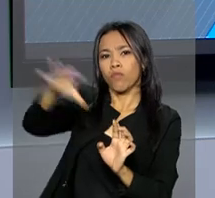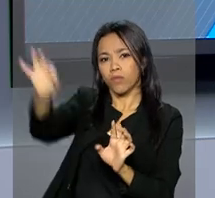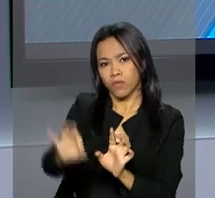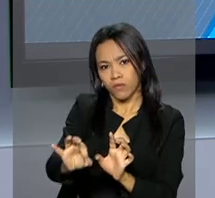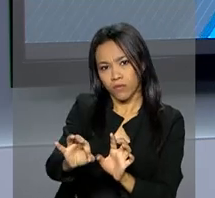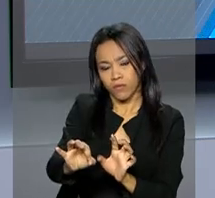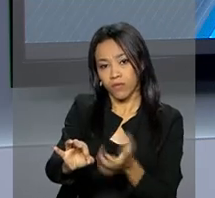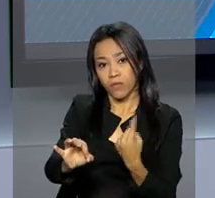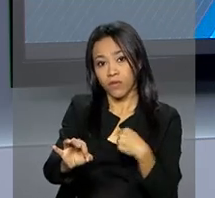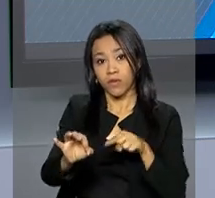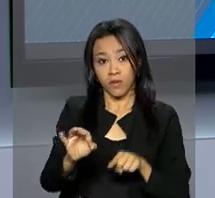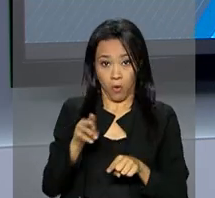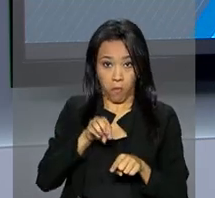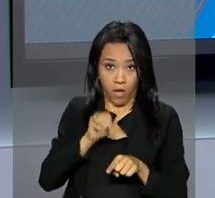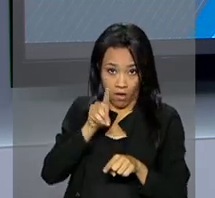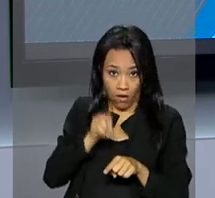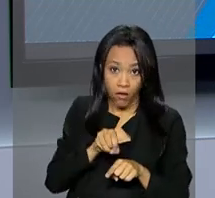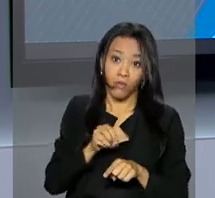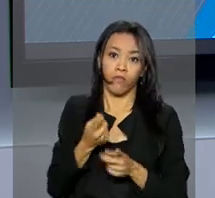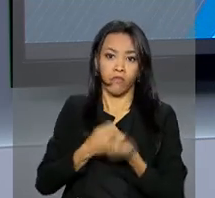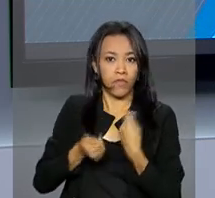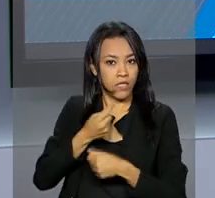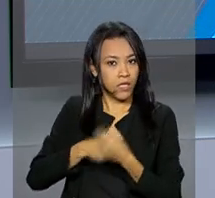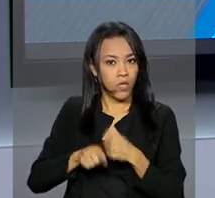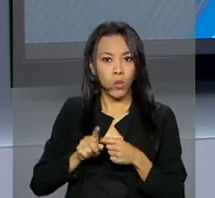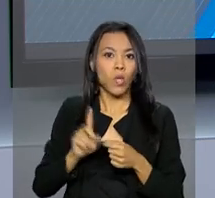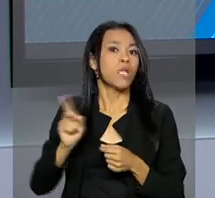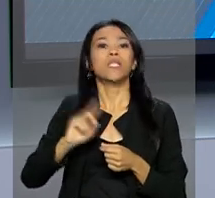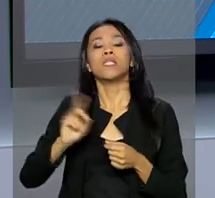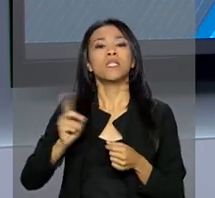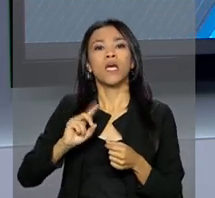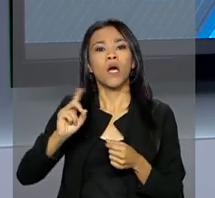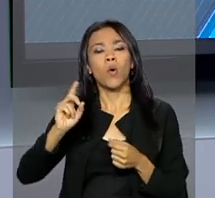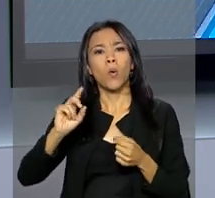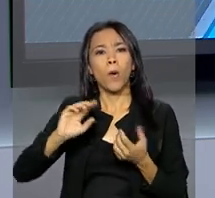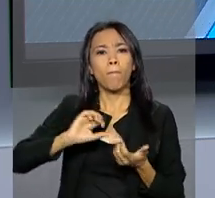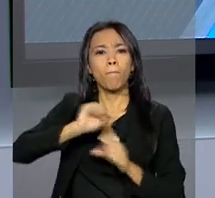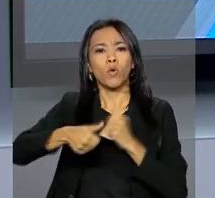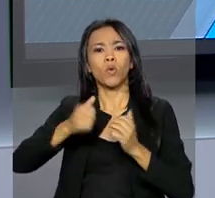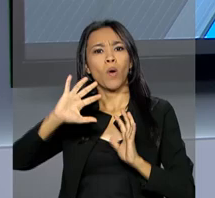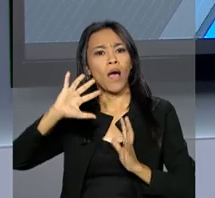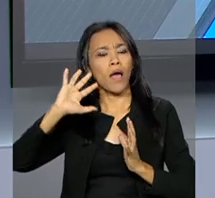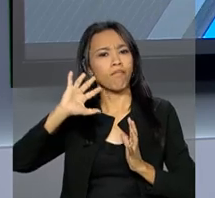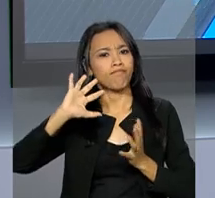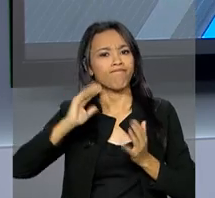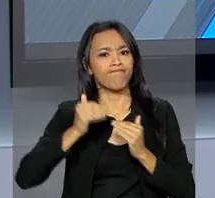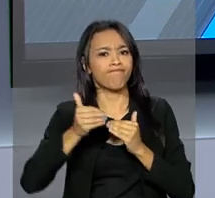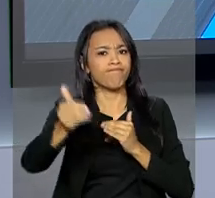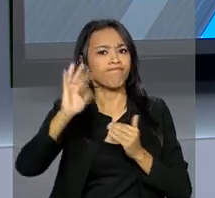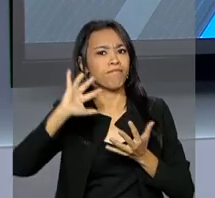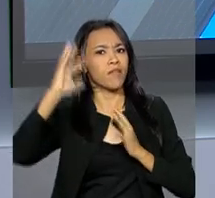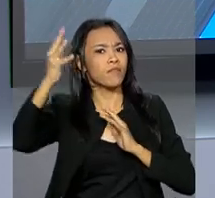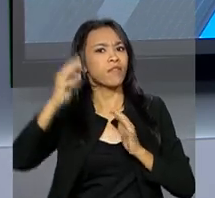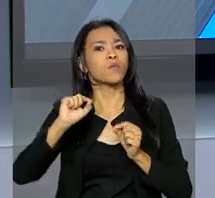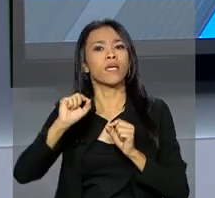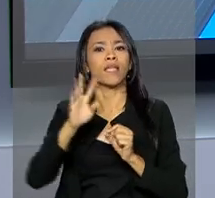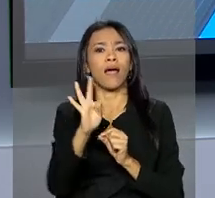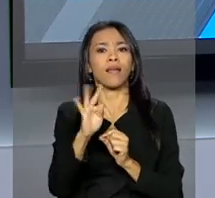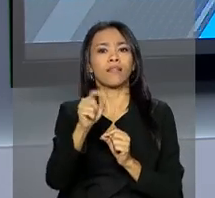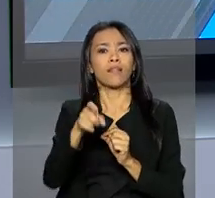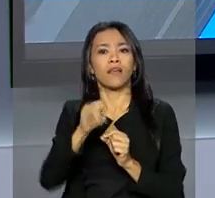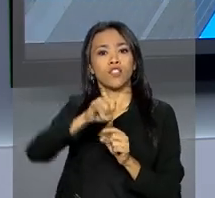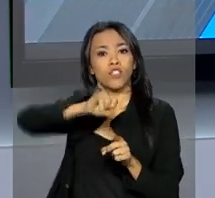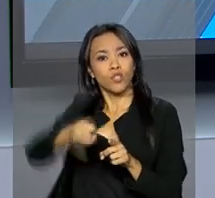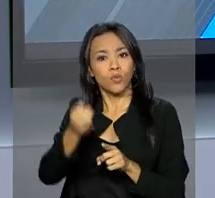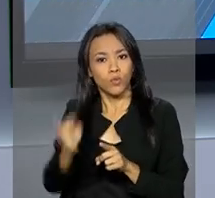0,49 o mercado financeiro não alterou a previsão para a taxa básica de juros da economia a